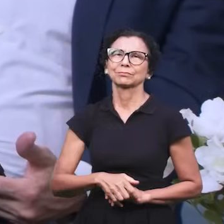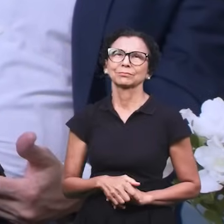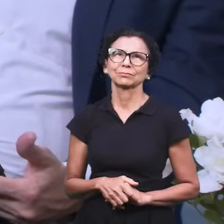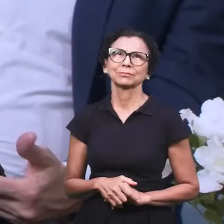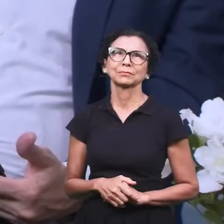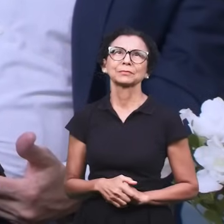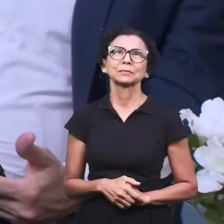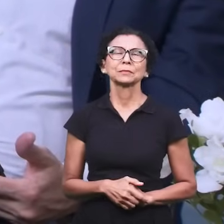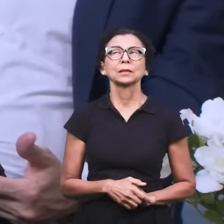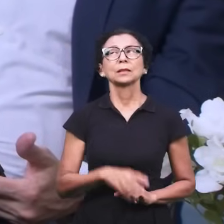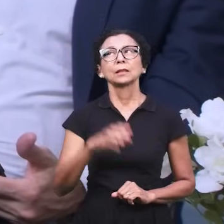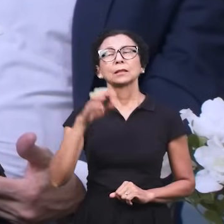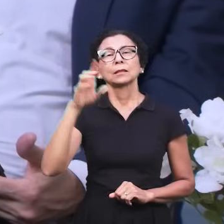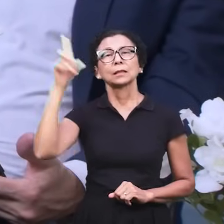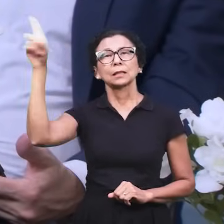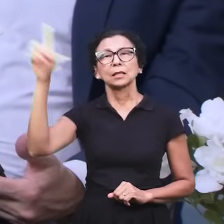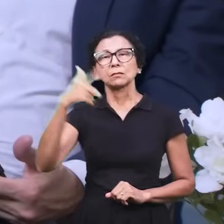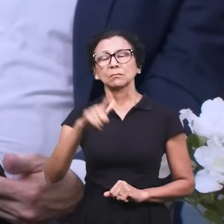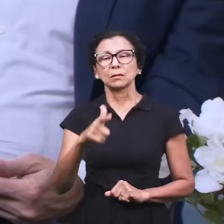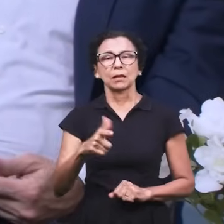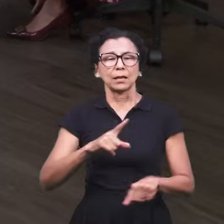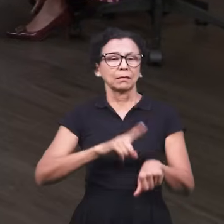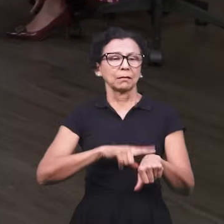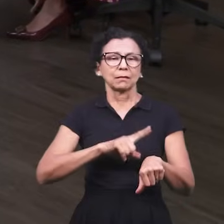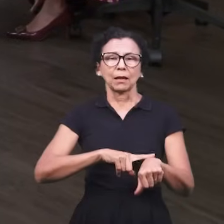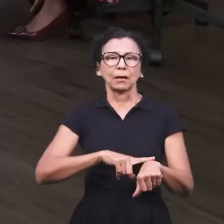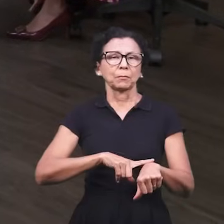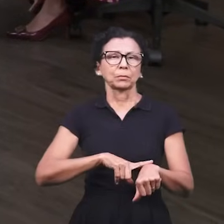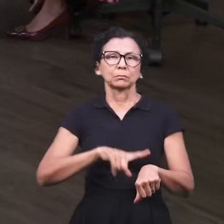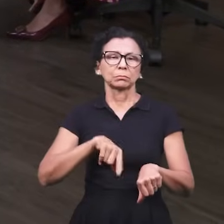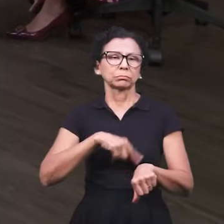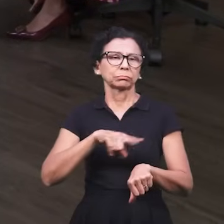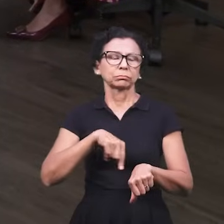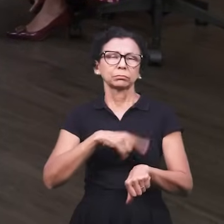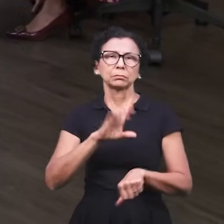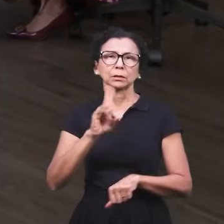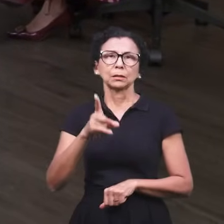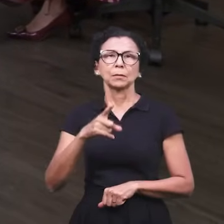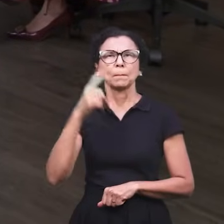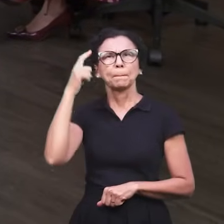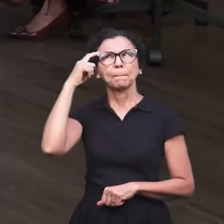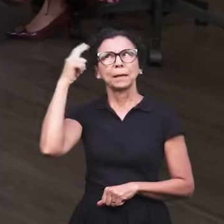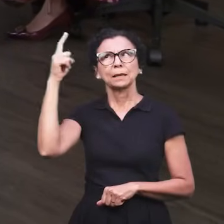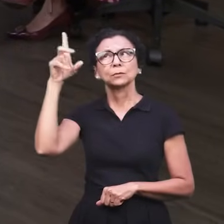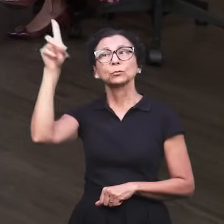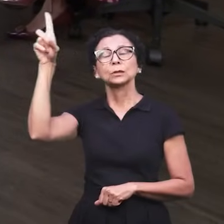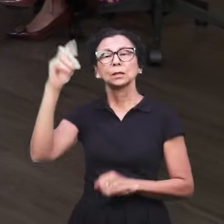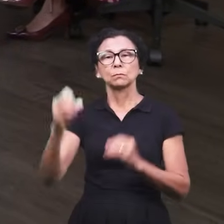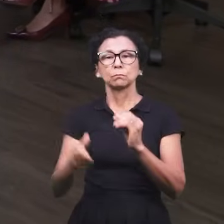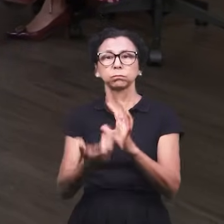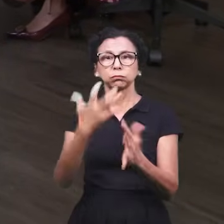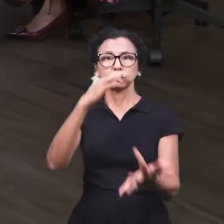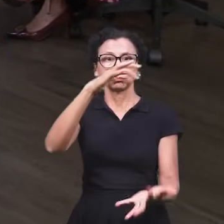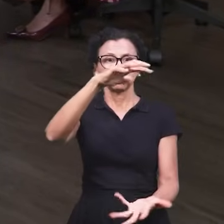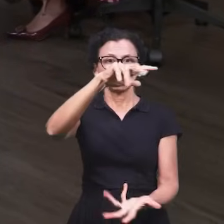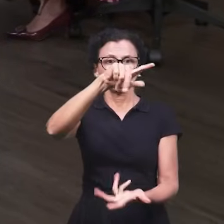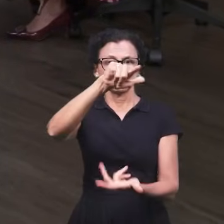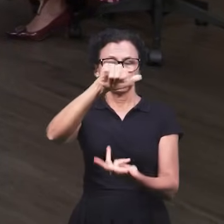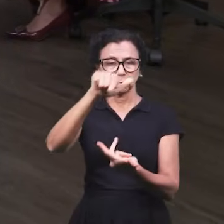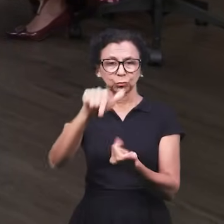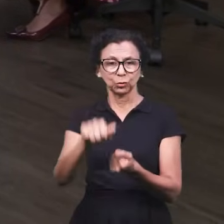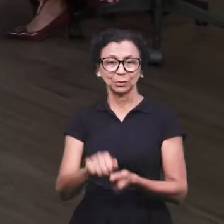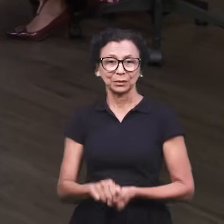está nem sujeito ao tempo. Todas as coisas estão patentes diante dele. Você imaginar o que é a mente de um Deus, criador de um universo, que